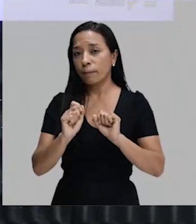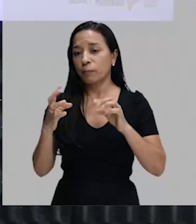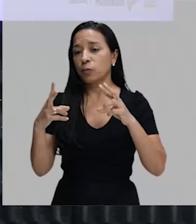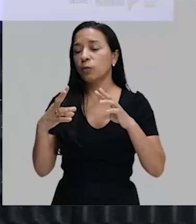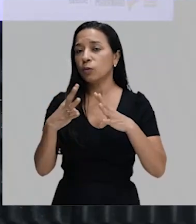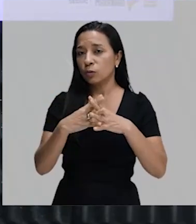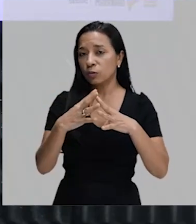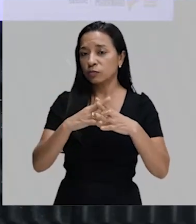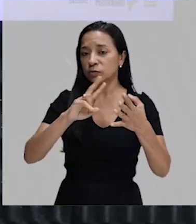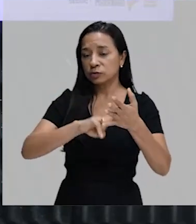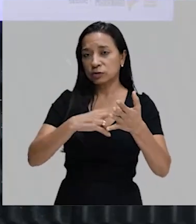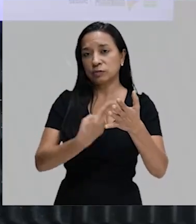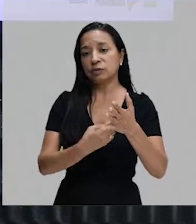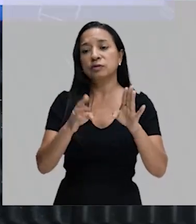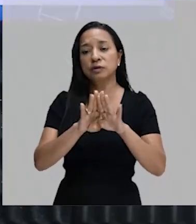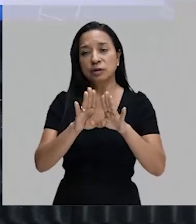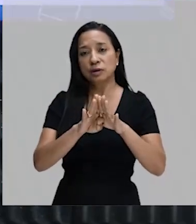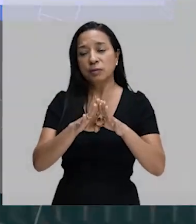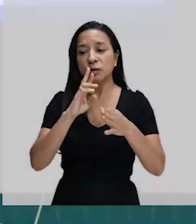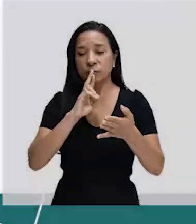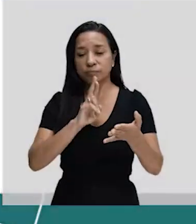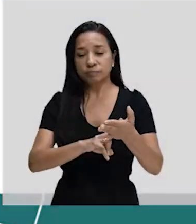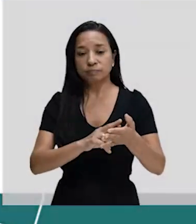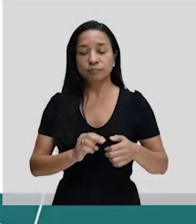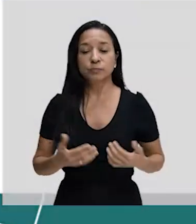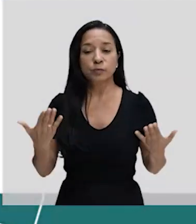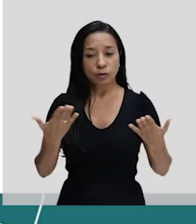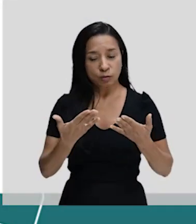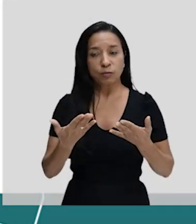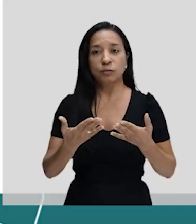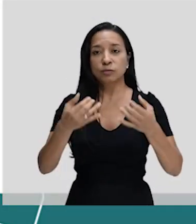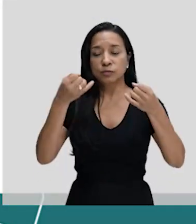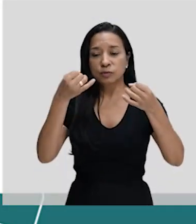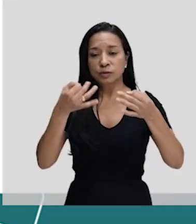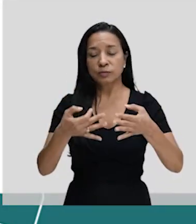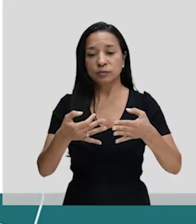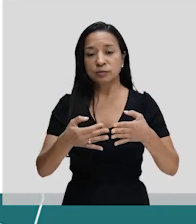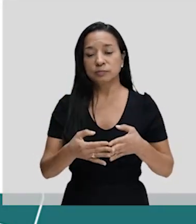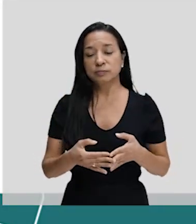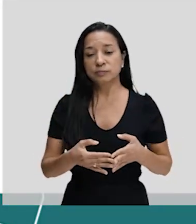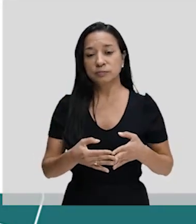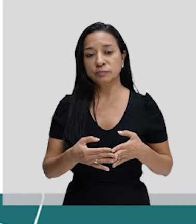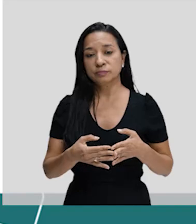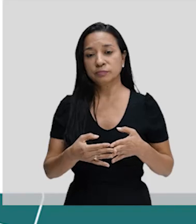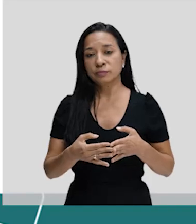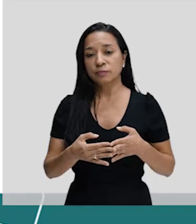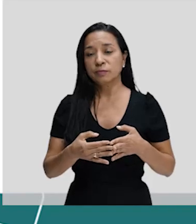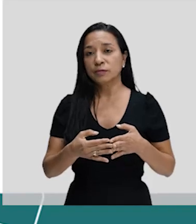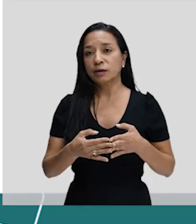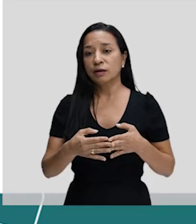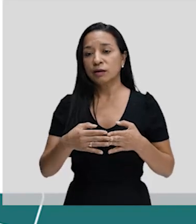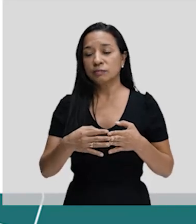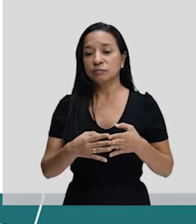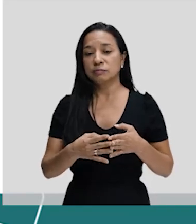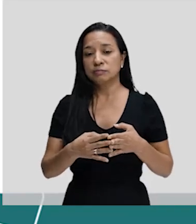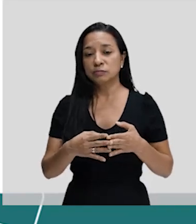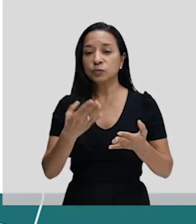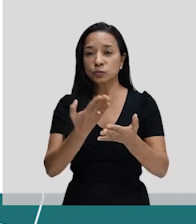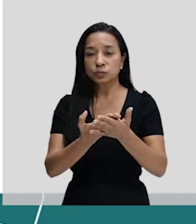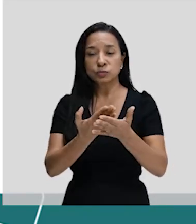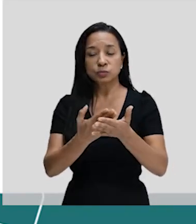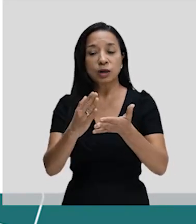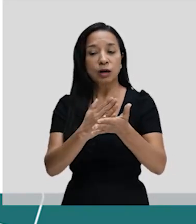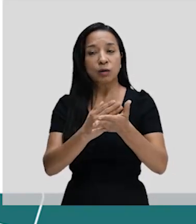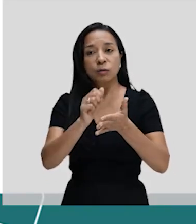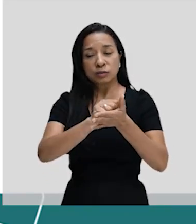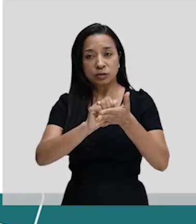e até nas resoluções, tá certo? Então, hoje nós vamos falar sobre, ver alguns exercícios sobre alguns